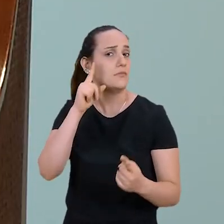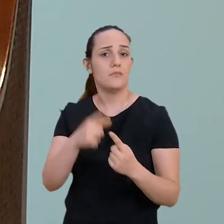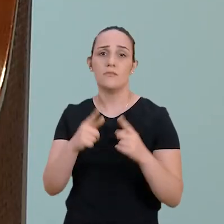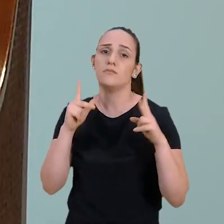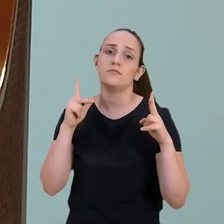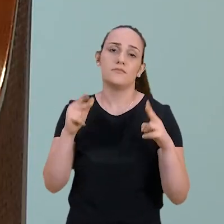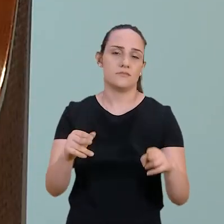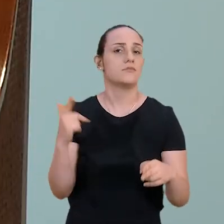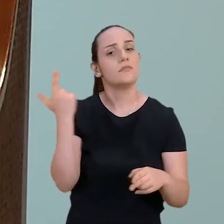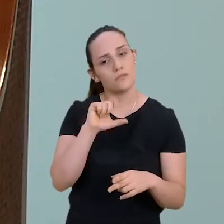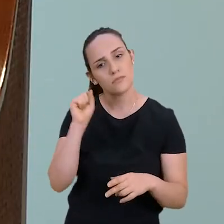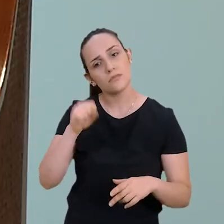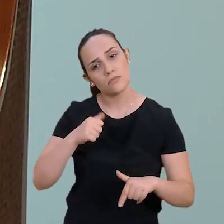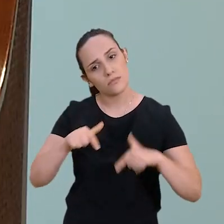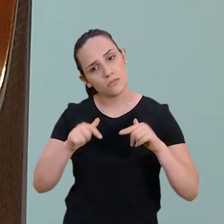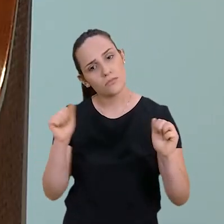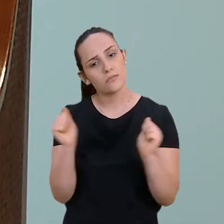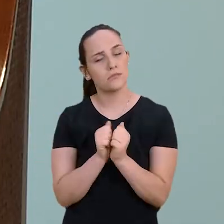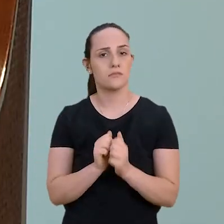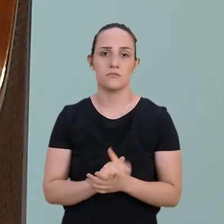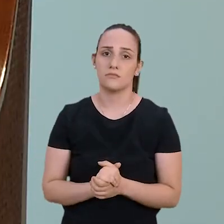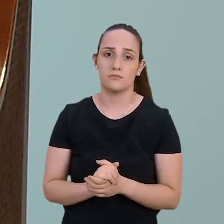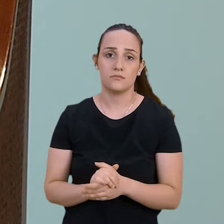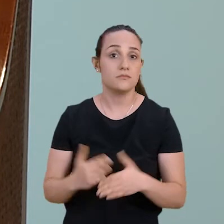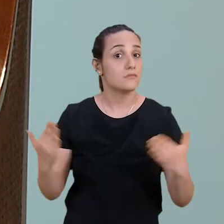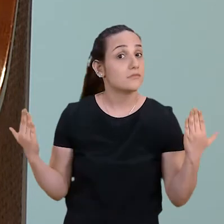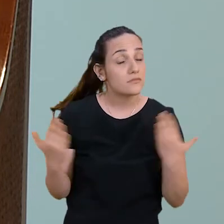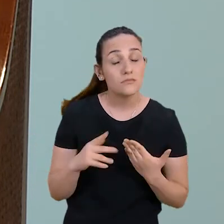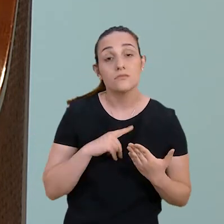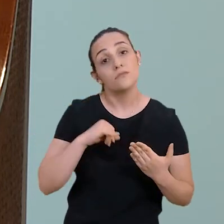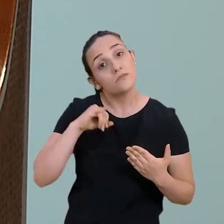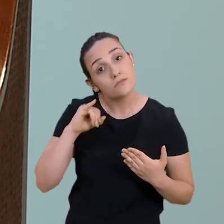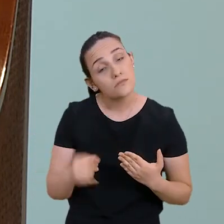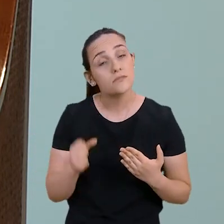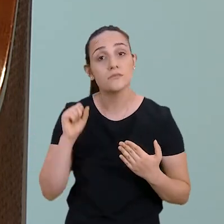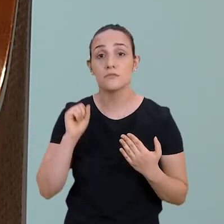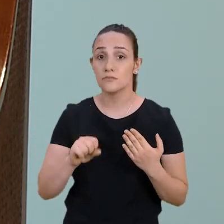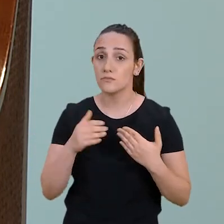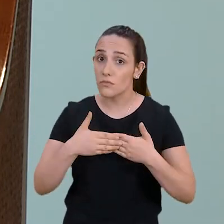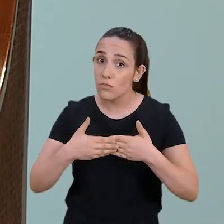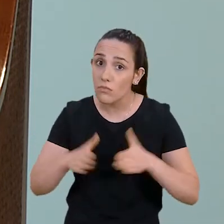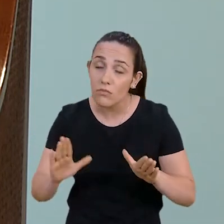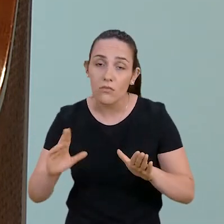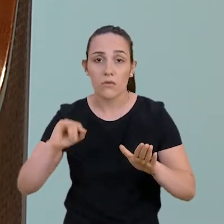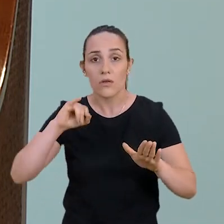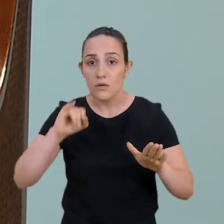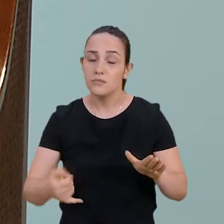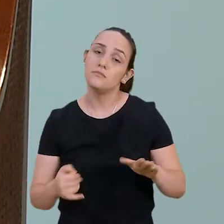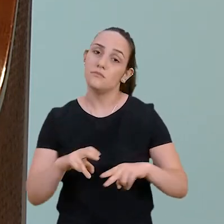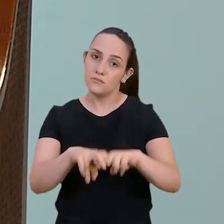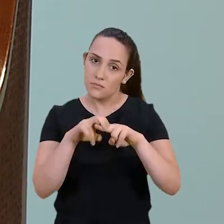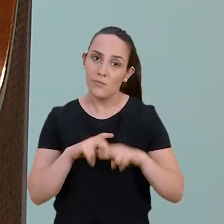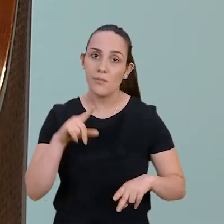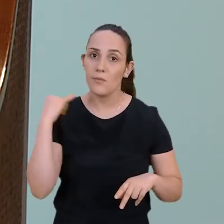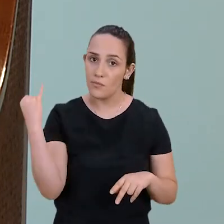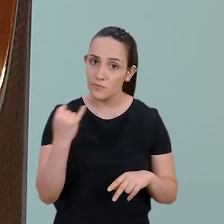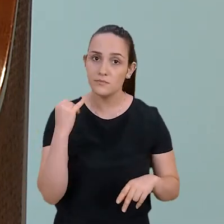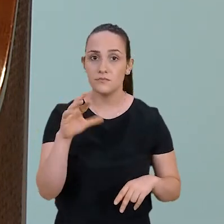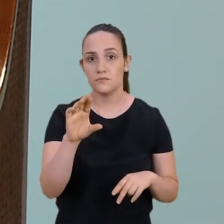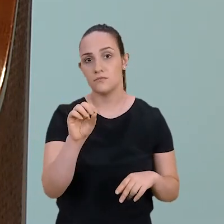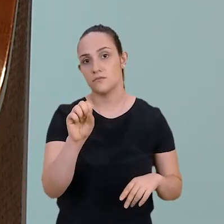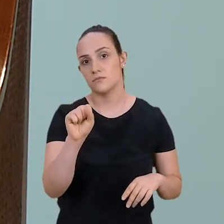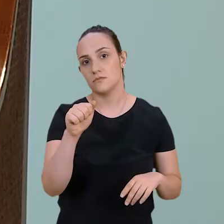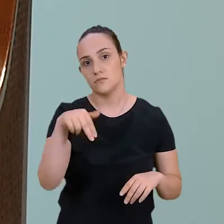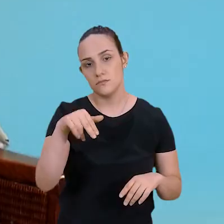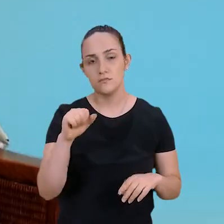então nós podemos trabalhar juntos e hoje há essa abertura, eles abrem para as instituições, então é muito importante, Rosana, sabe,